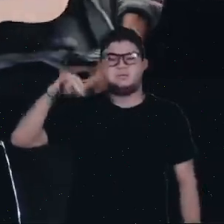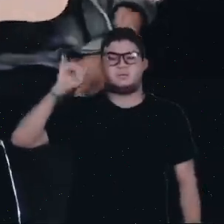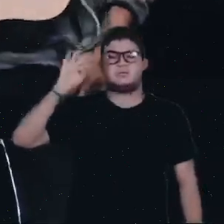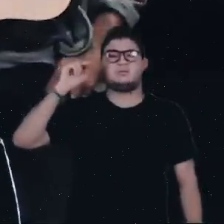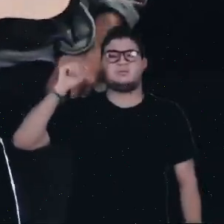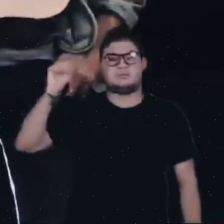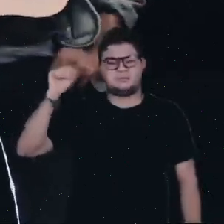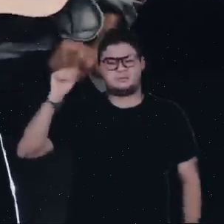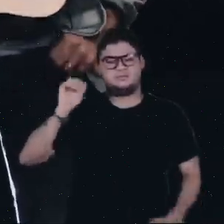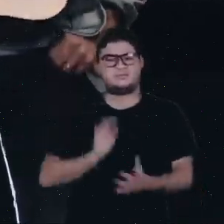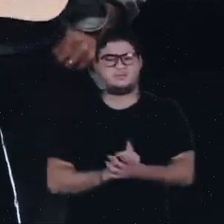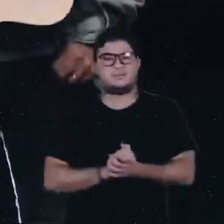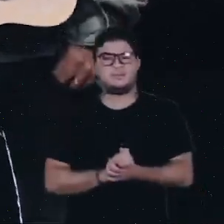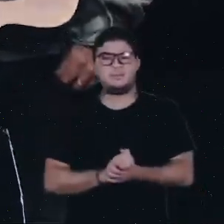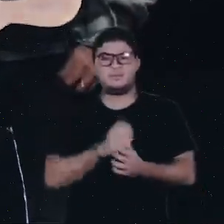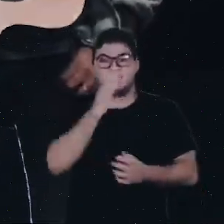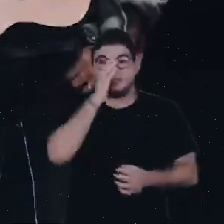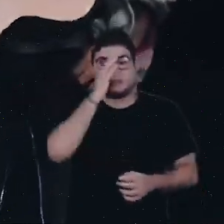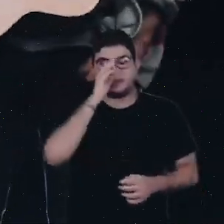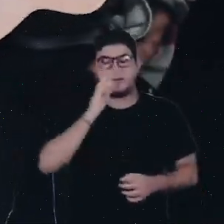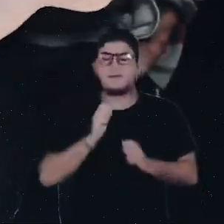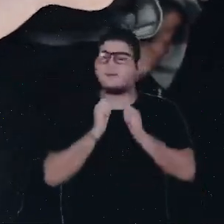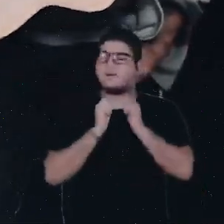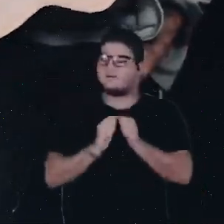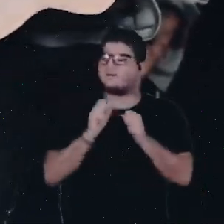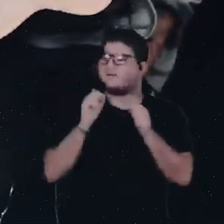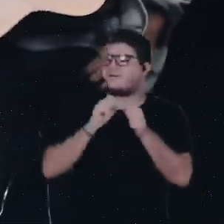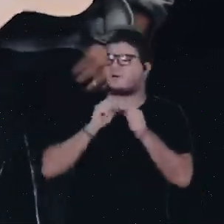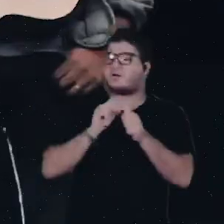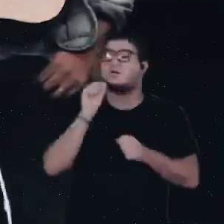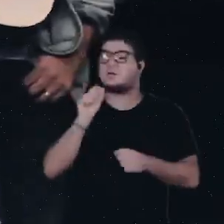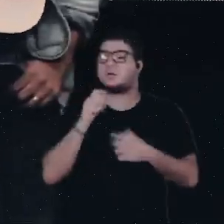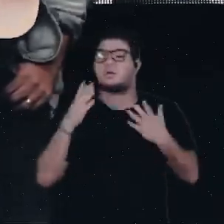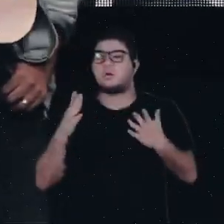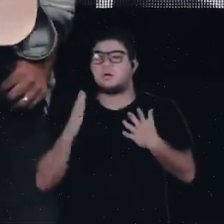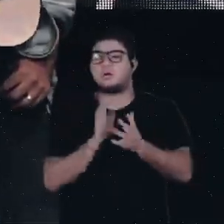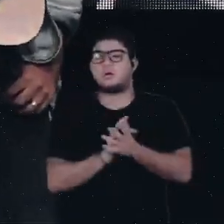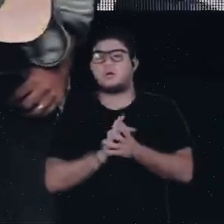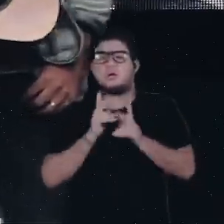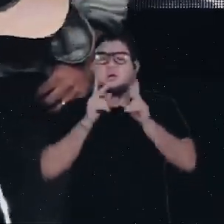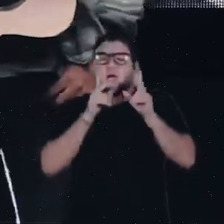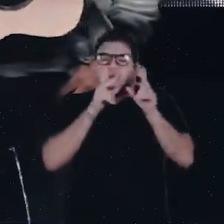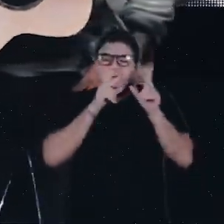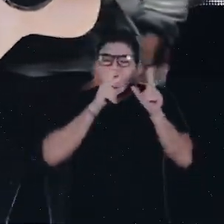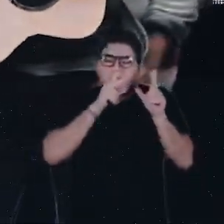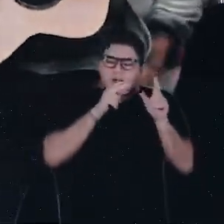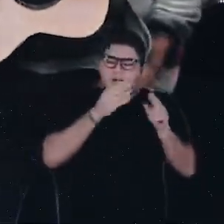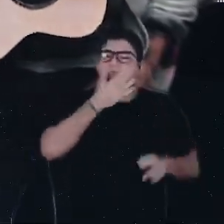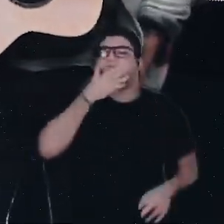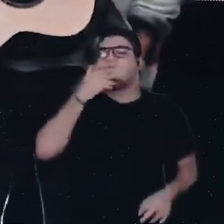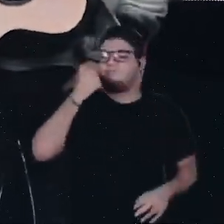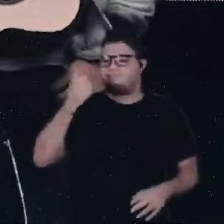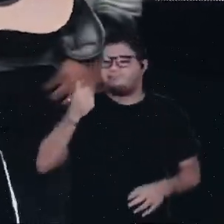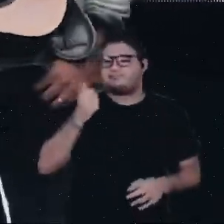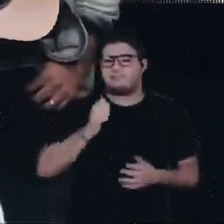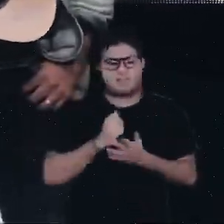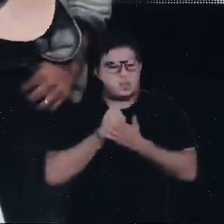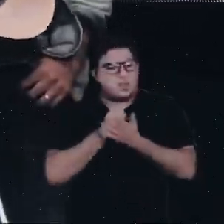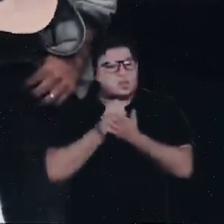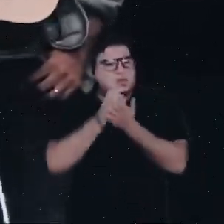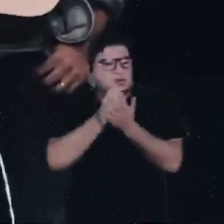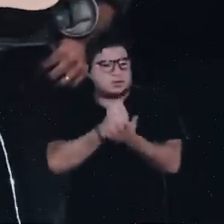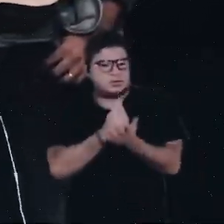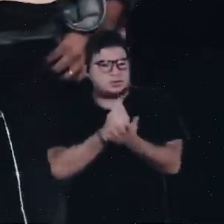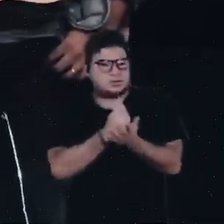Esse hormônio é responsável pela regulação do sono. Geralmente ajuda a